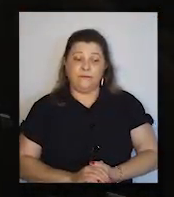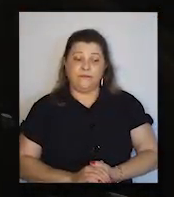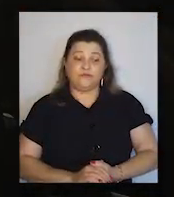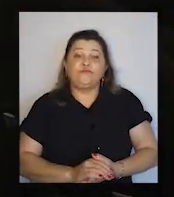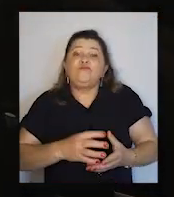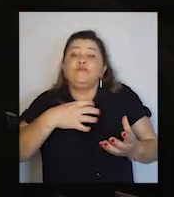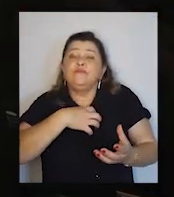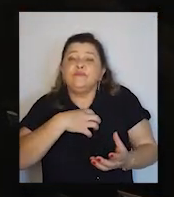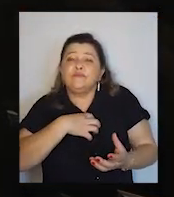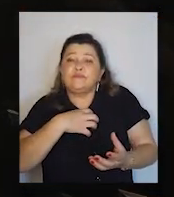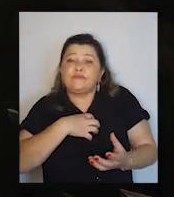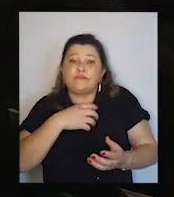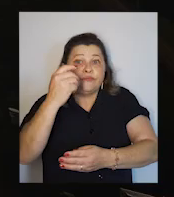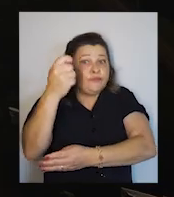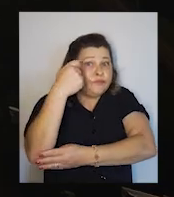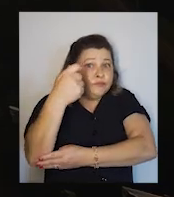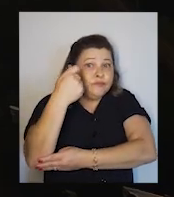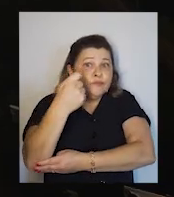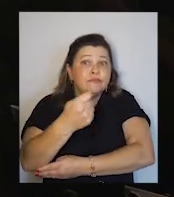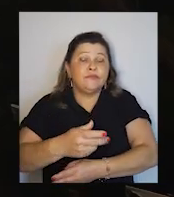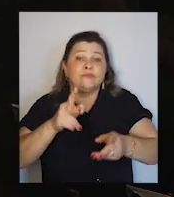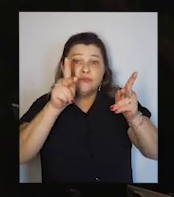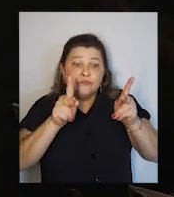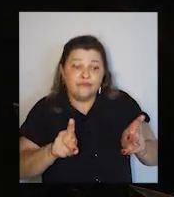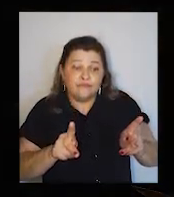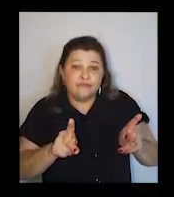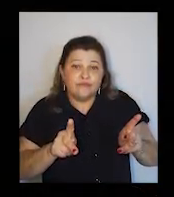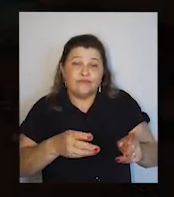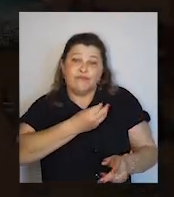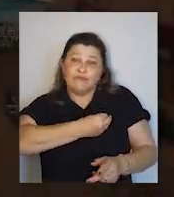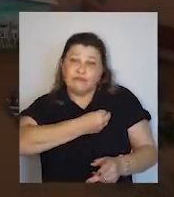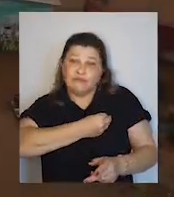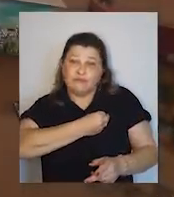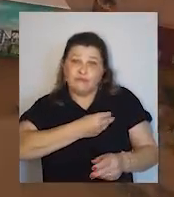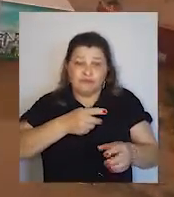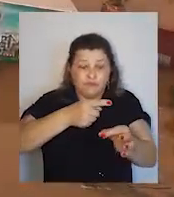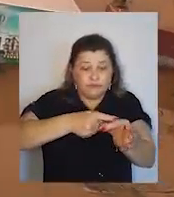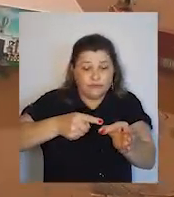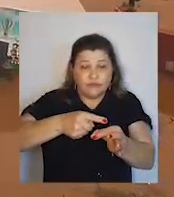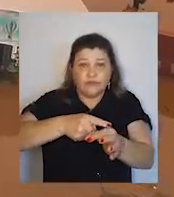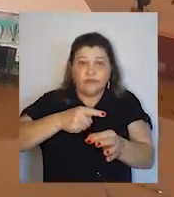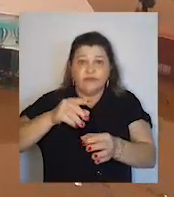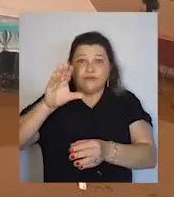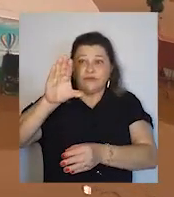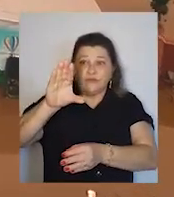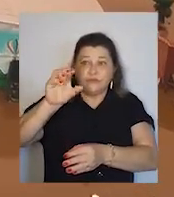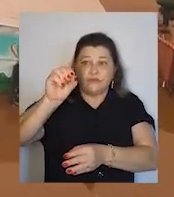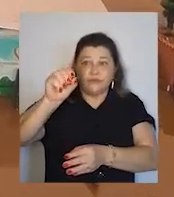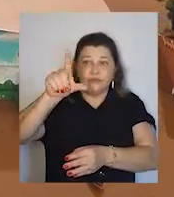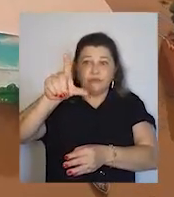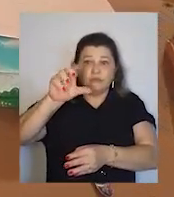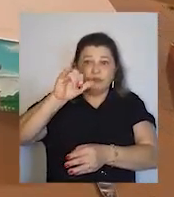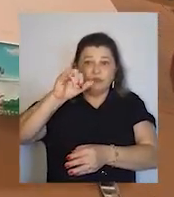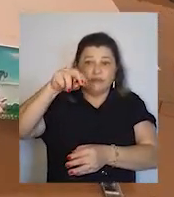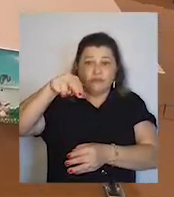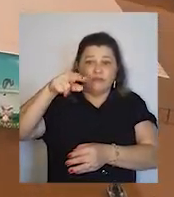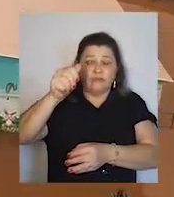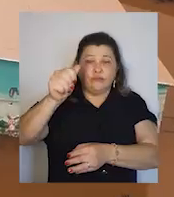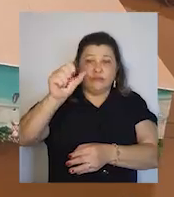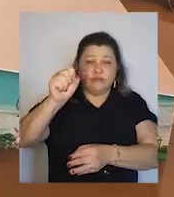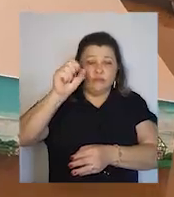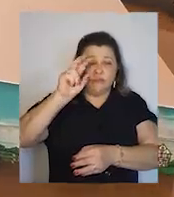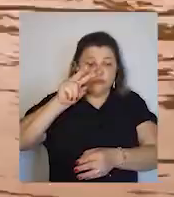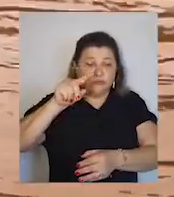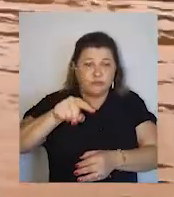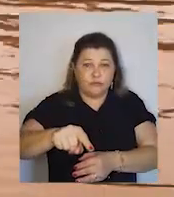De que formas os gaúchos viveram essa emergência? Na cidade de Colinas, com cerca de 2.400